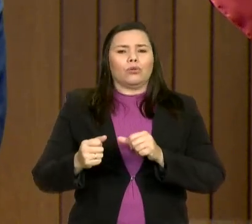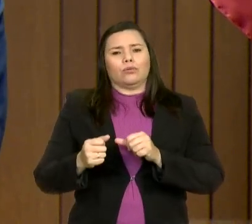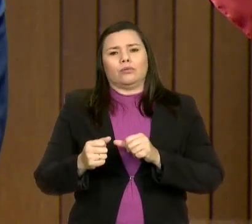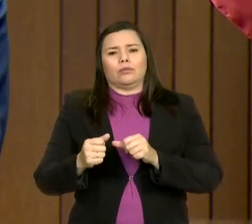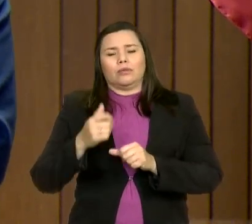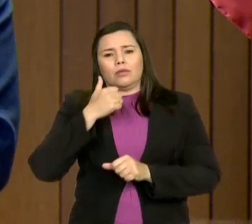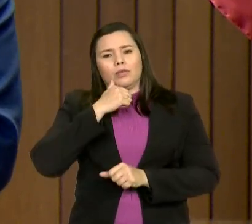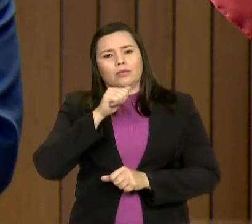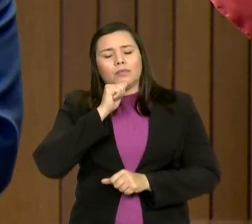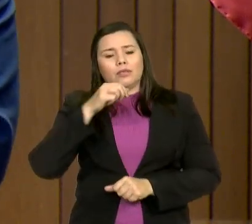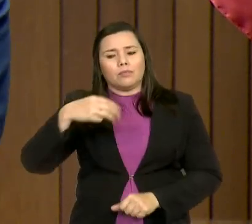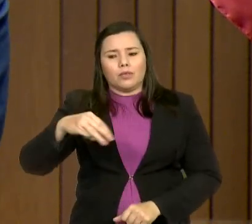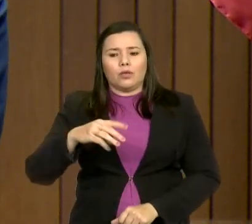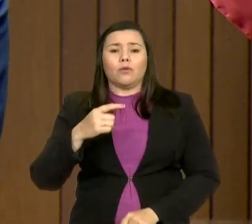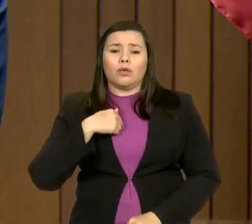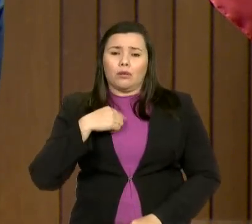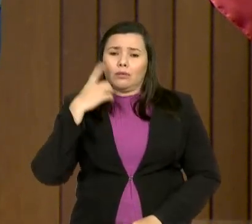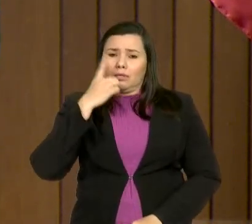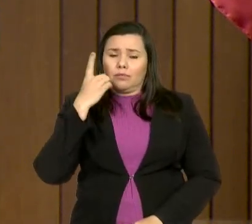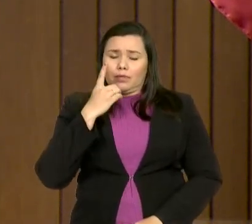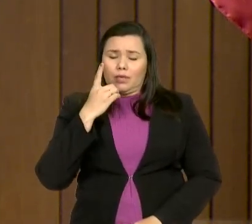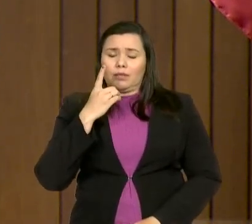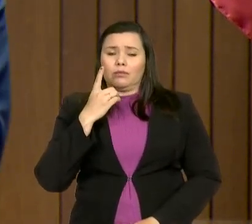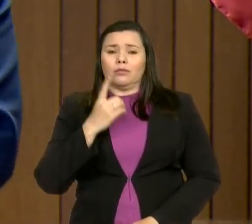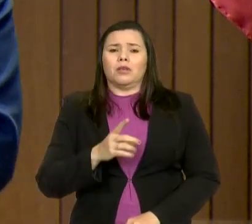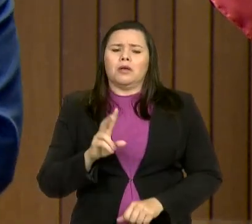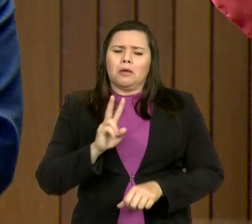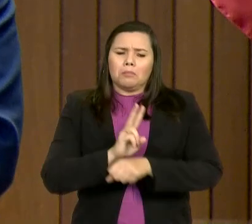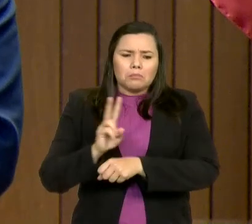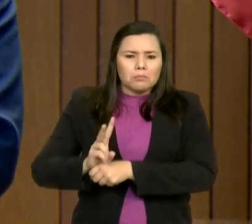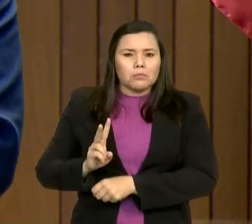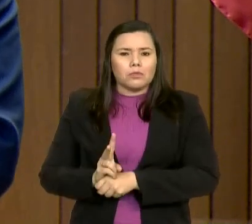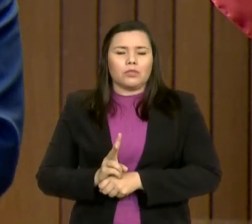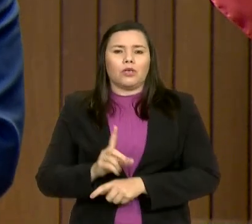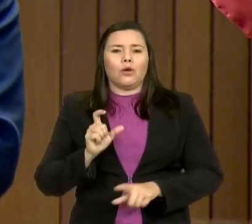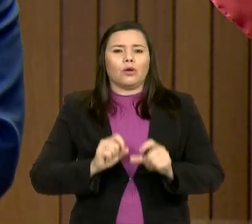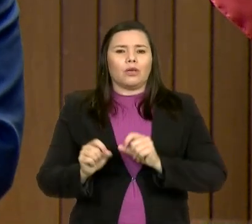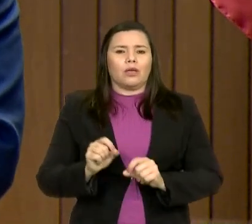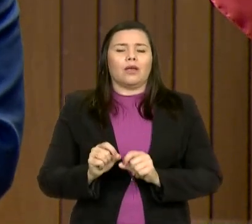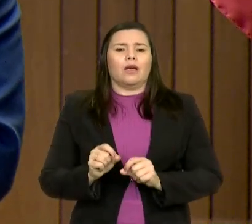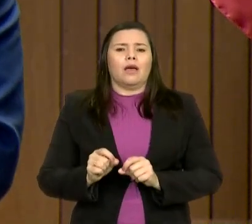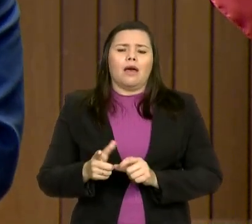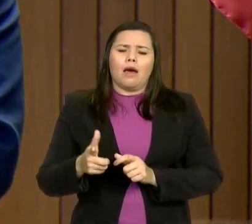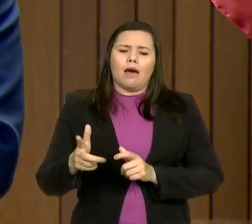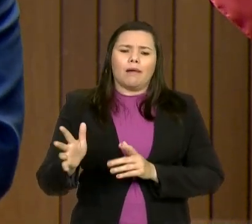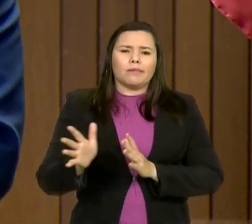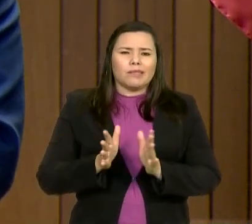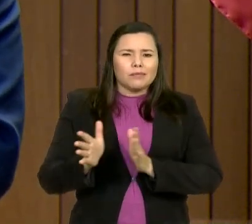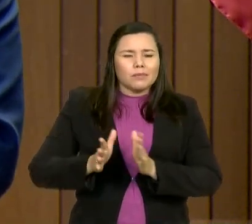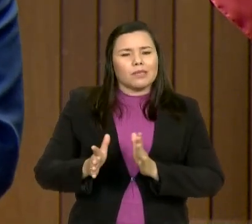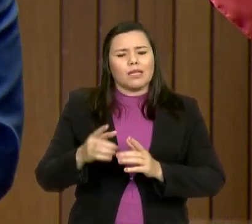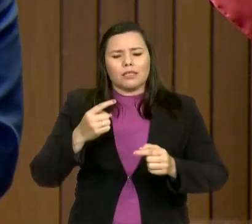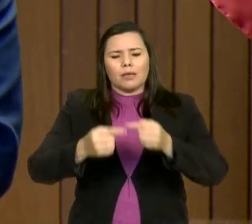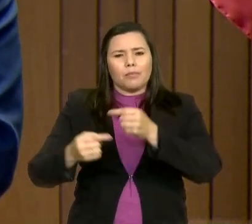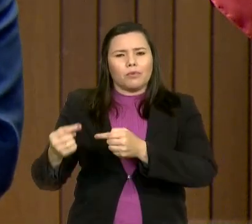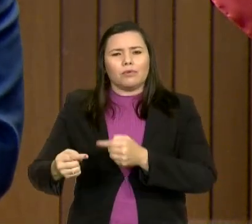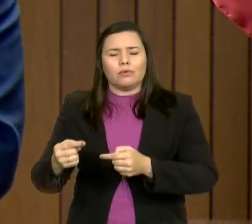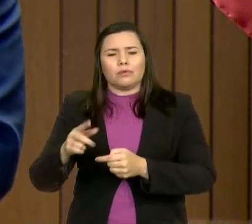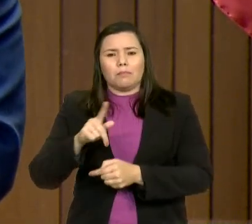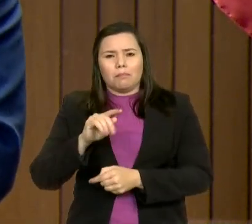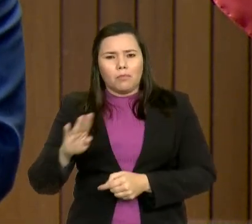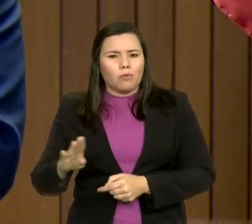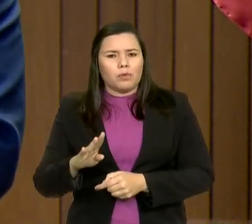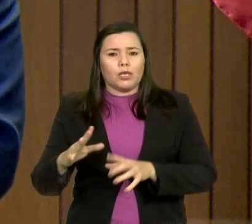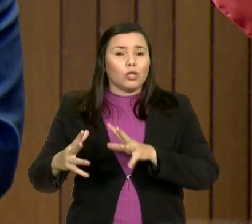continuarei seguindo para garantir os direitos de proteção, acesso às políticas públicas para todas as mulheres. Tive a oportunidade